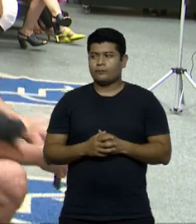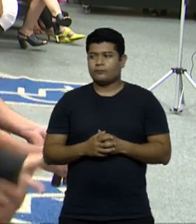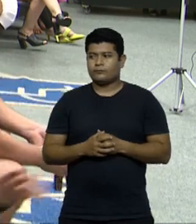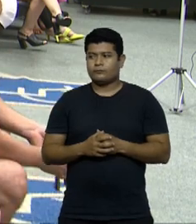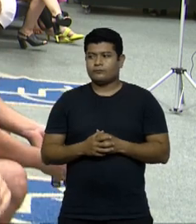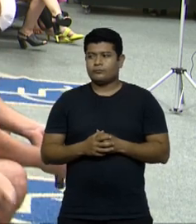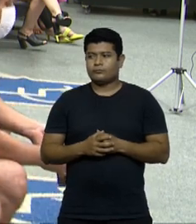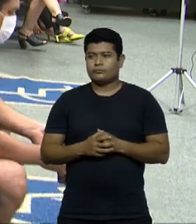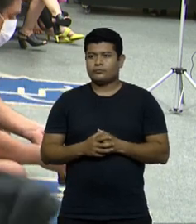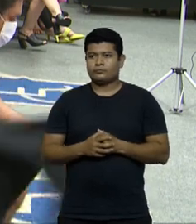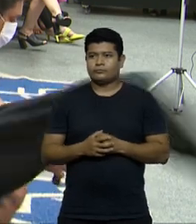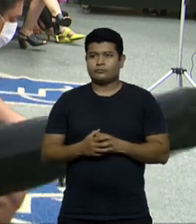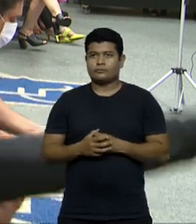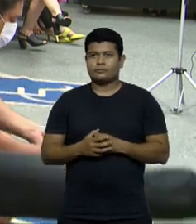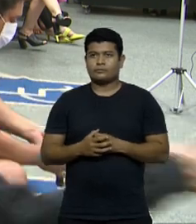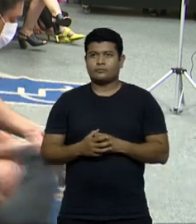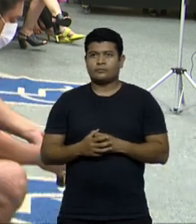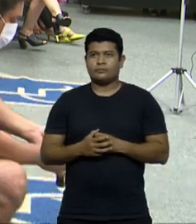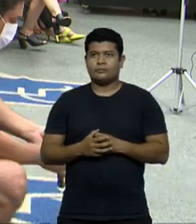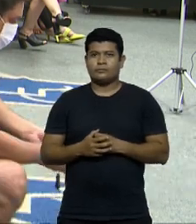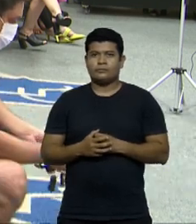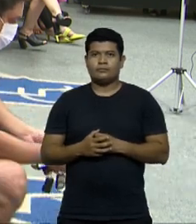É sim